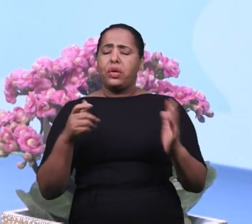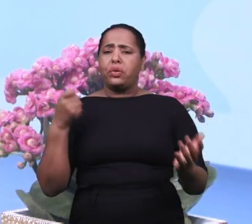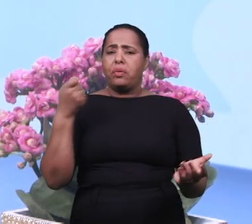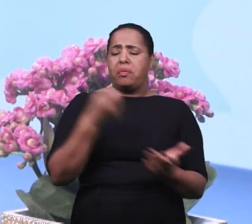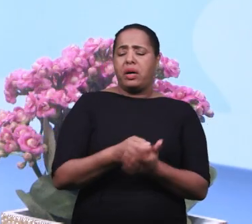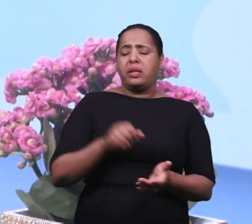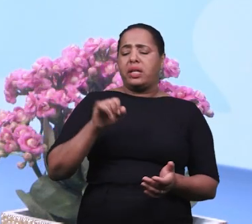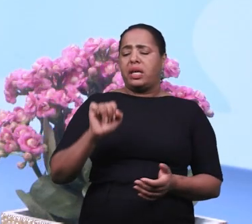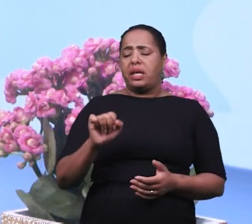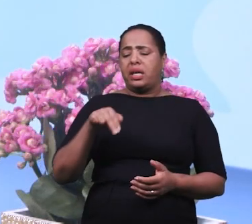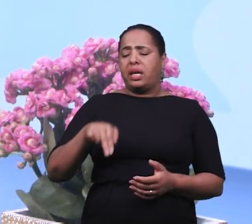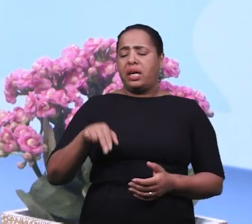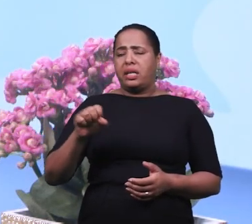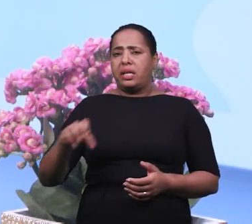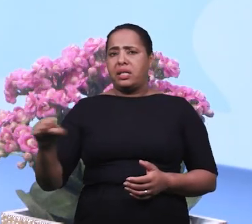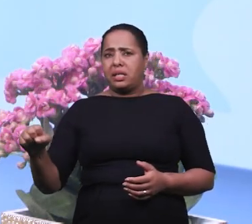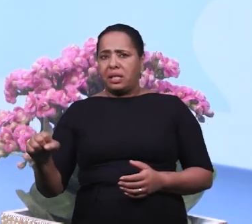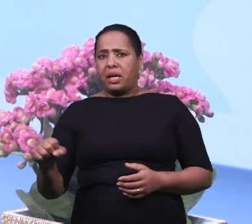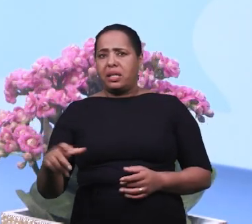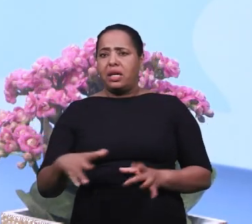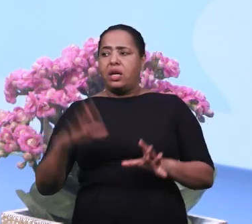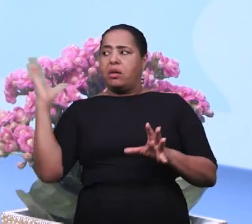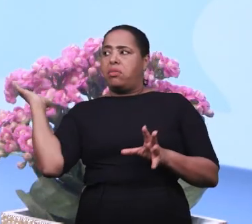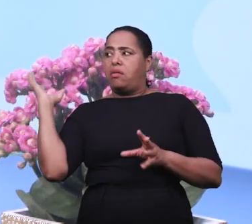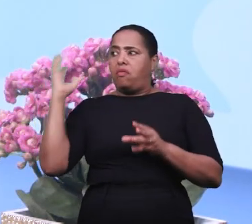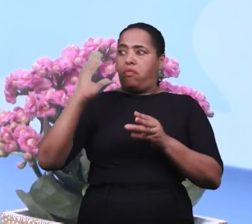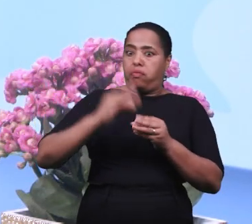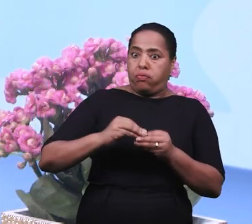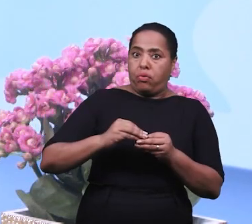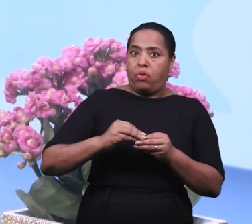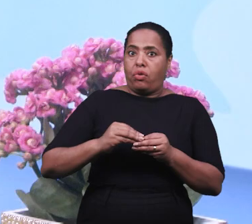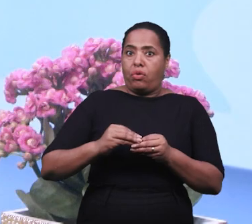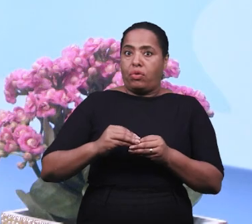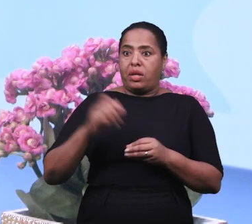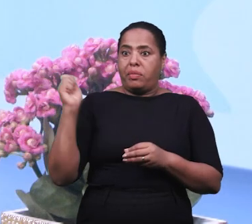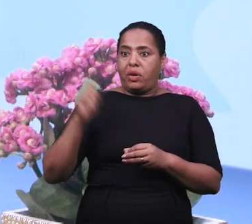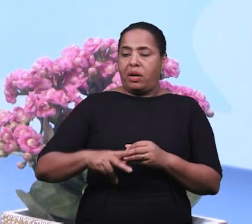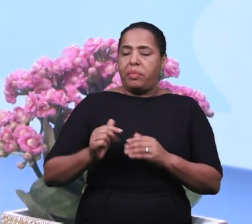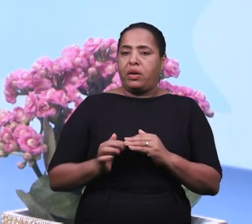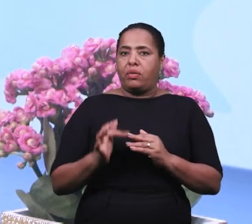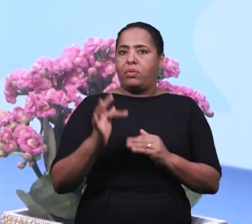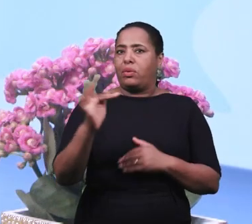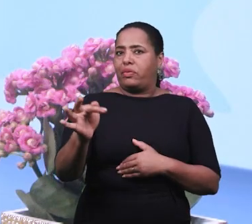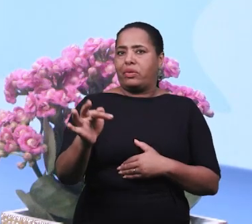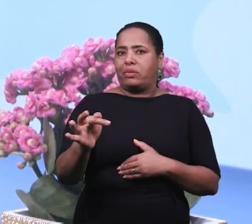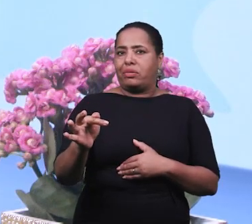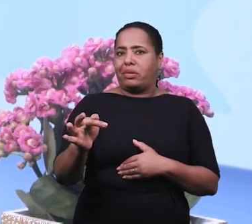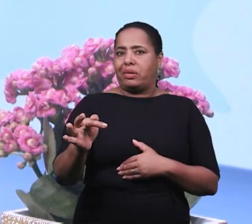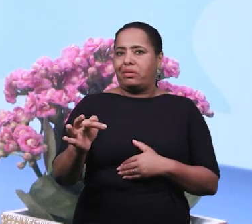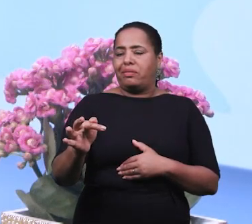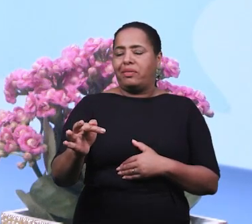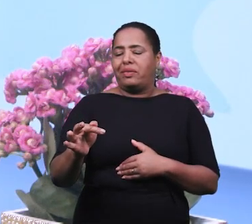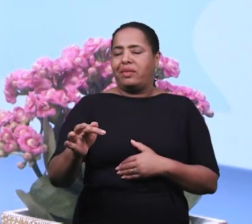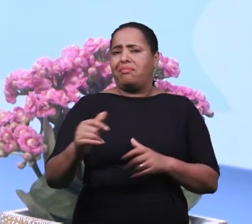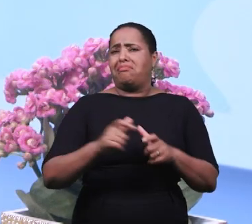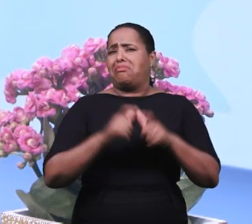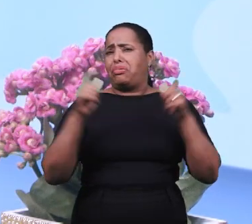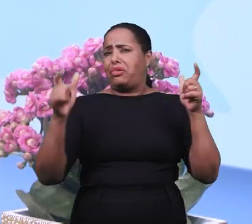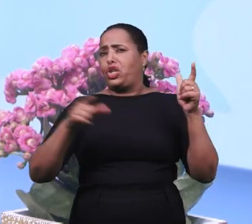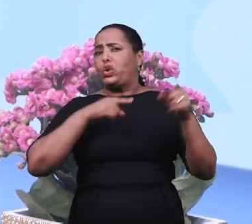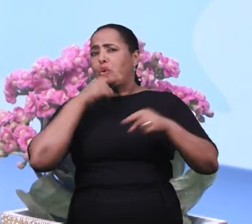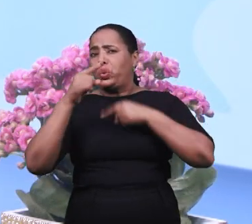o INSS, eu vou poder fazer uma revisão da minha aposentadoria lá na frente? Então, assim, muitos têm dúvida e às vezes, assim,